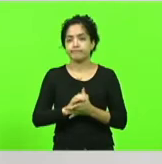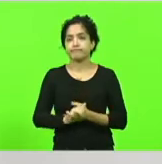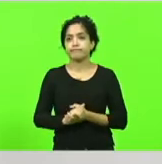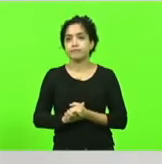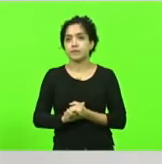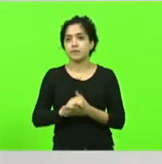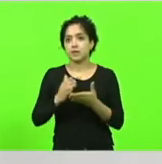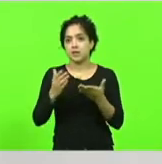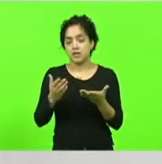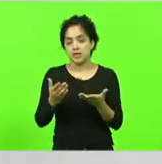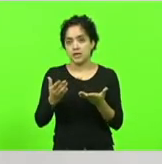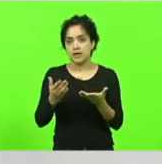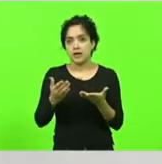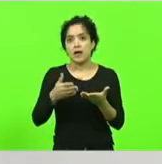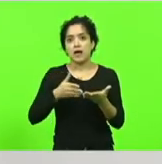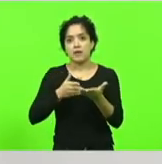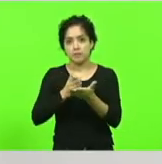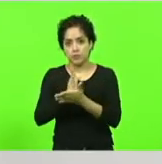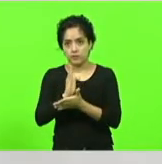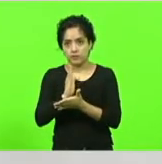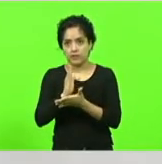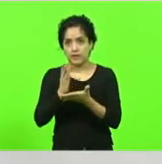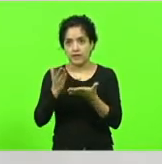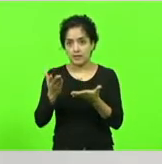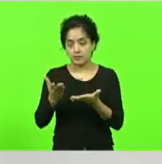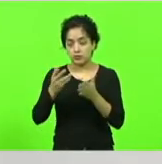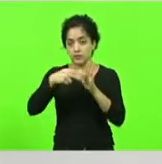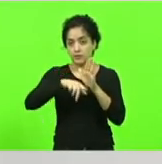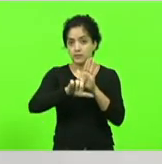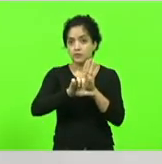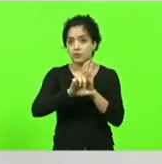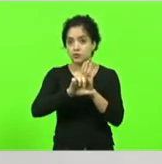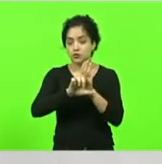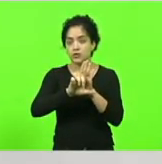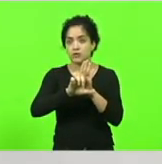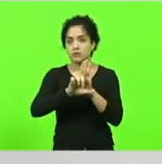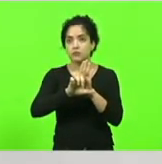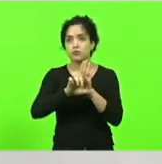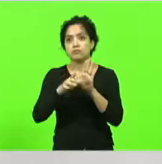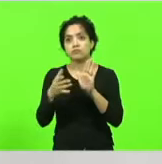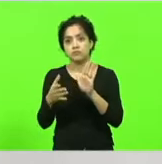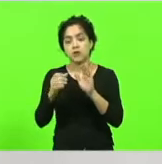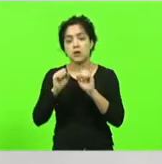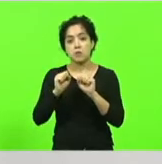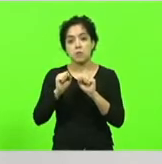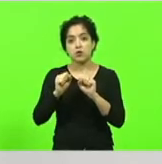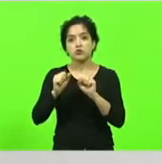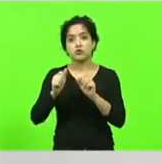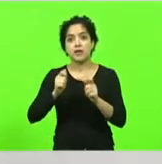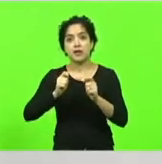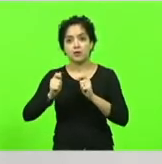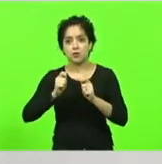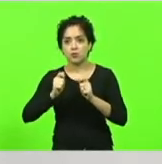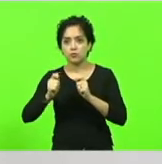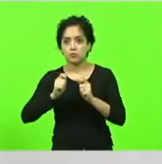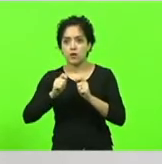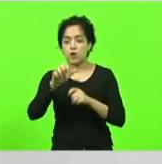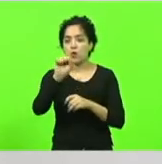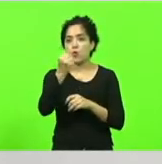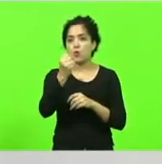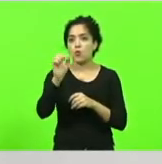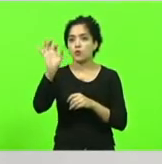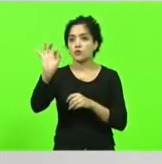terem uma ideia, aprovado dessa forma, esse projeto pode incidir em uma economia de 8% em cima da